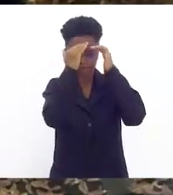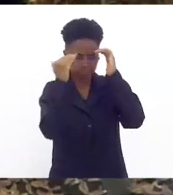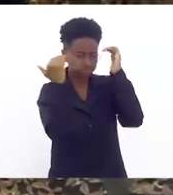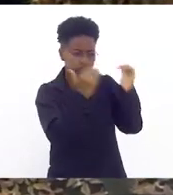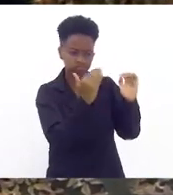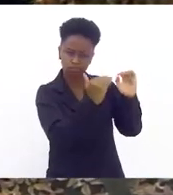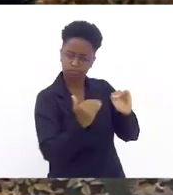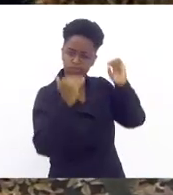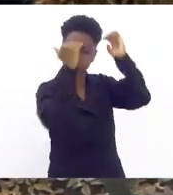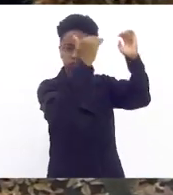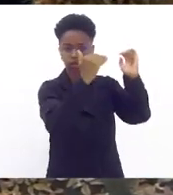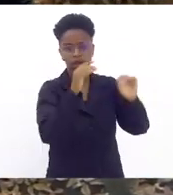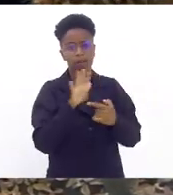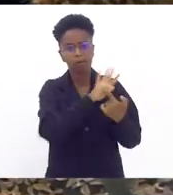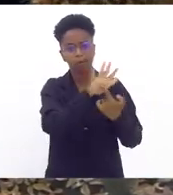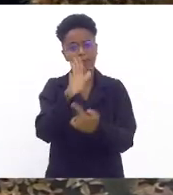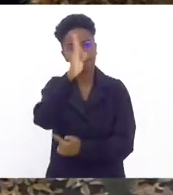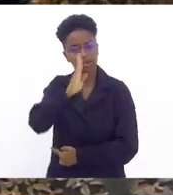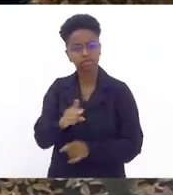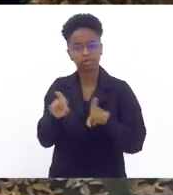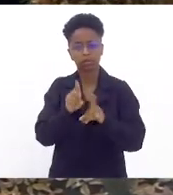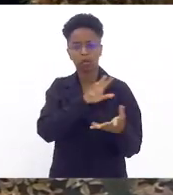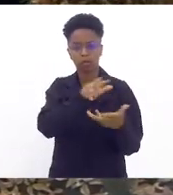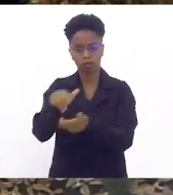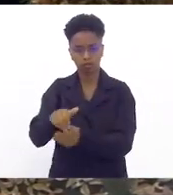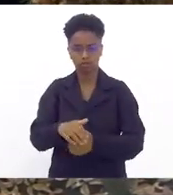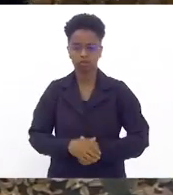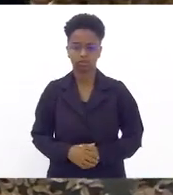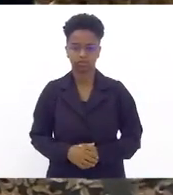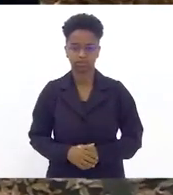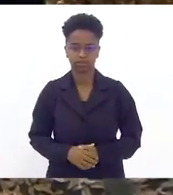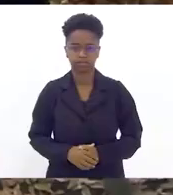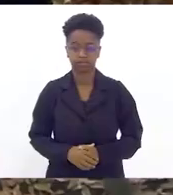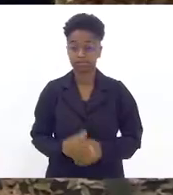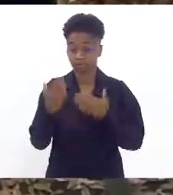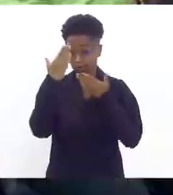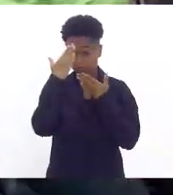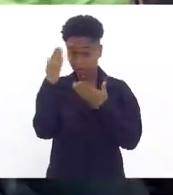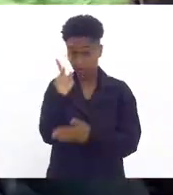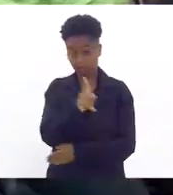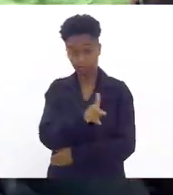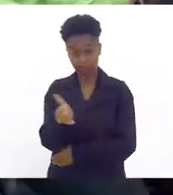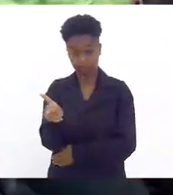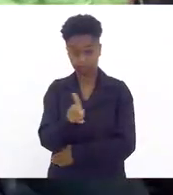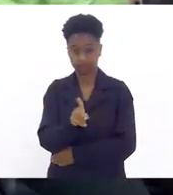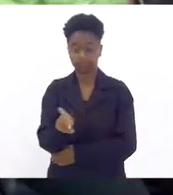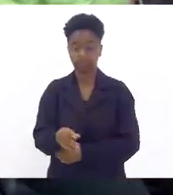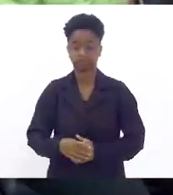altura do que ela representa para esse Brasil e pelo mundo é isso obrigado professora